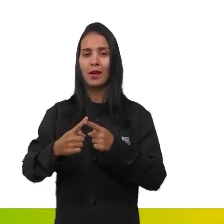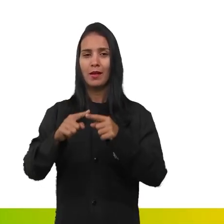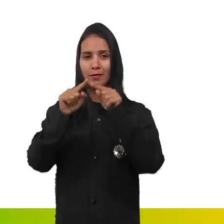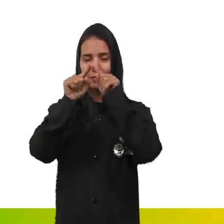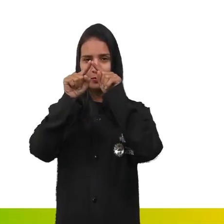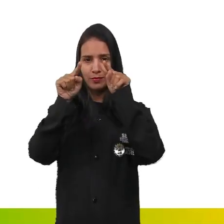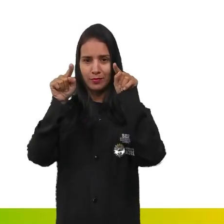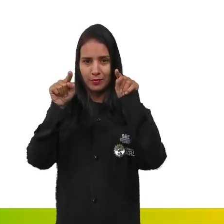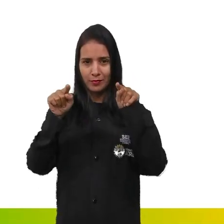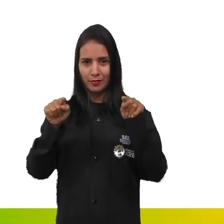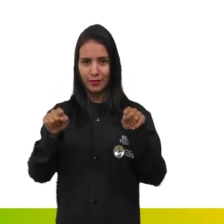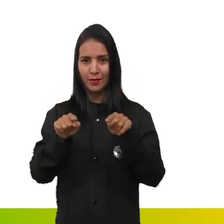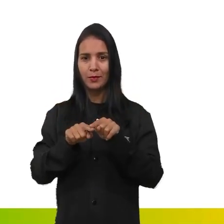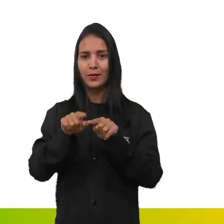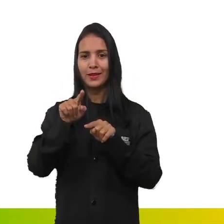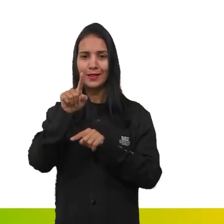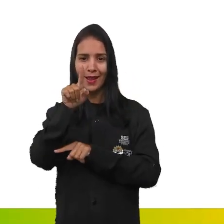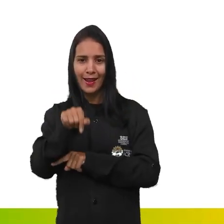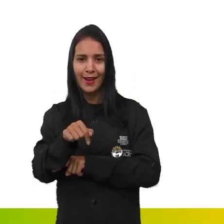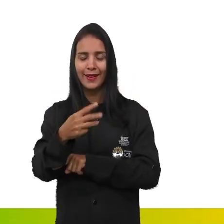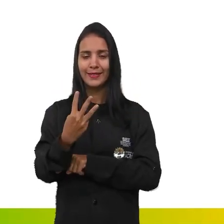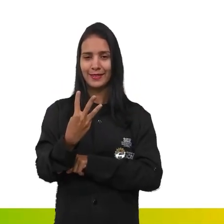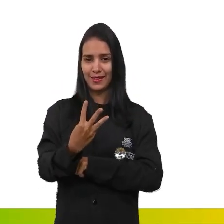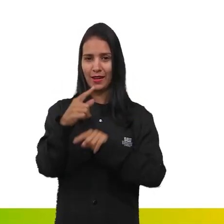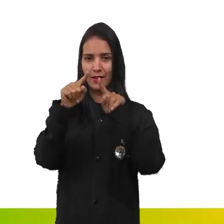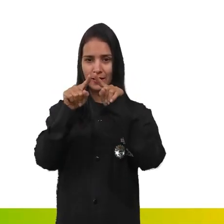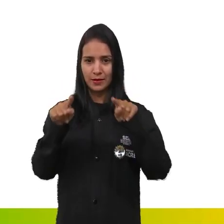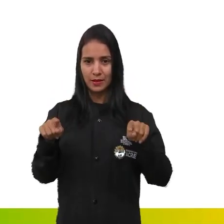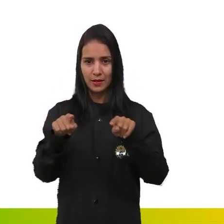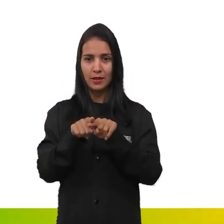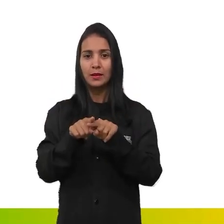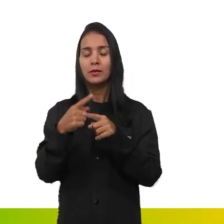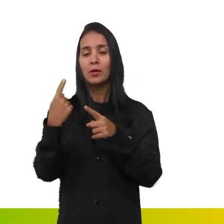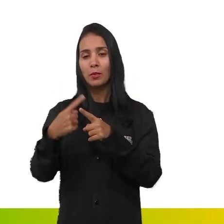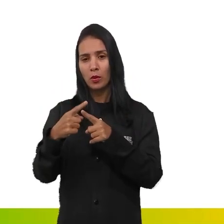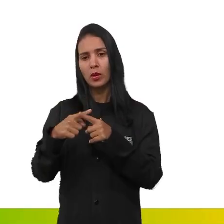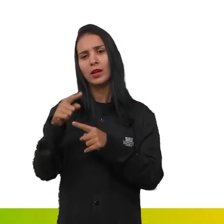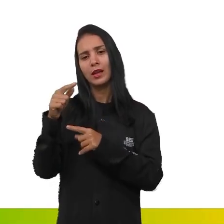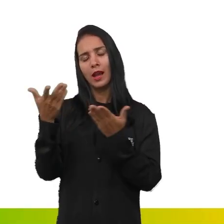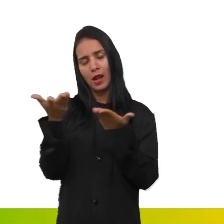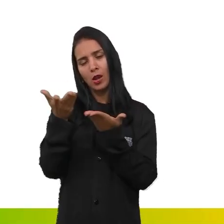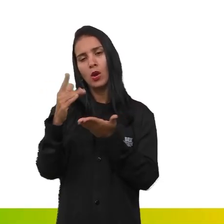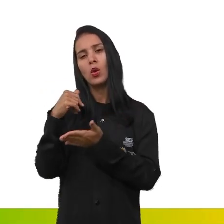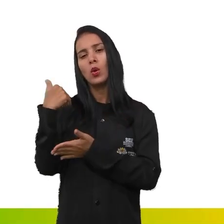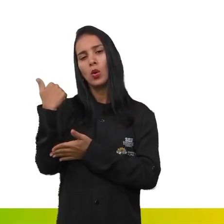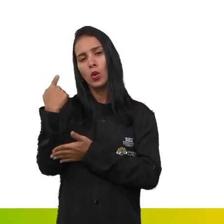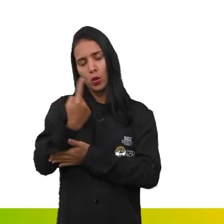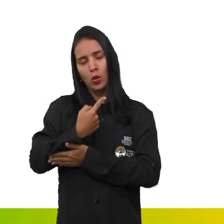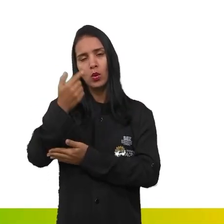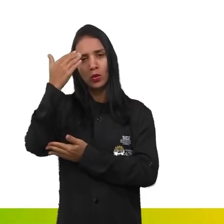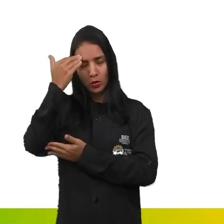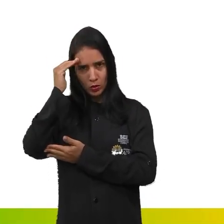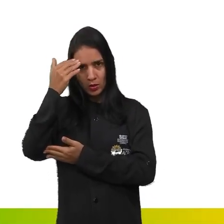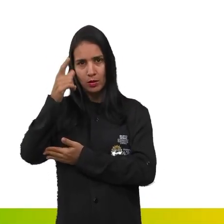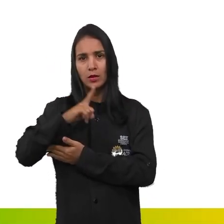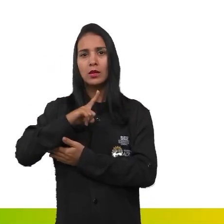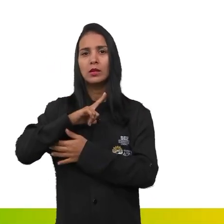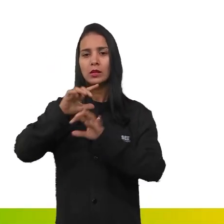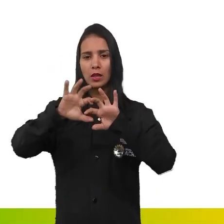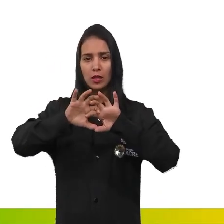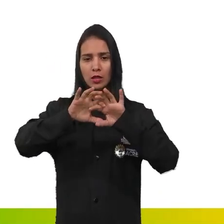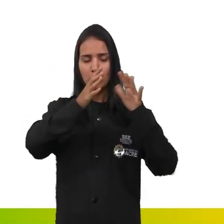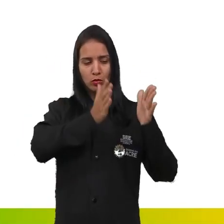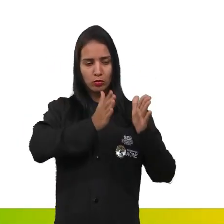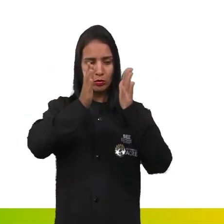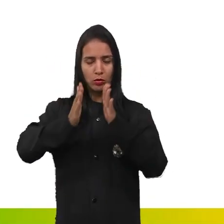eu posso dizer que a pirâmide é 1/3 da base vezes a altura, porque nós sabemos que o volume de um prisma é base vezes a altura. Então, essa é a ideia. Eu